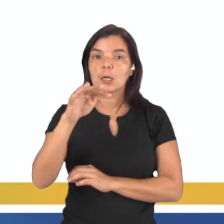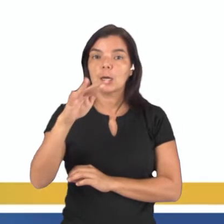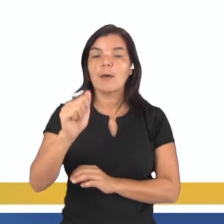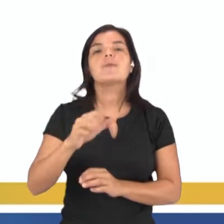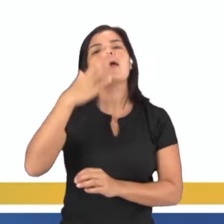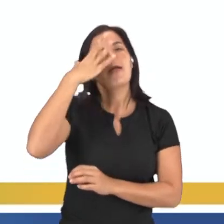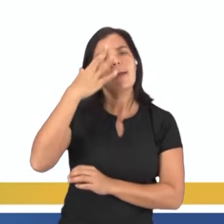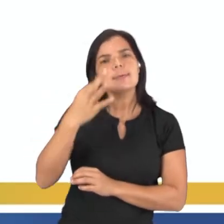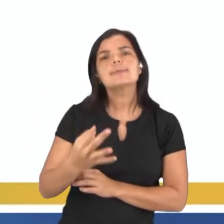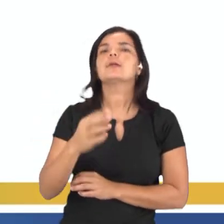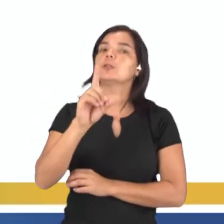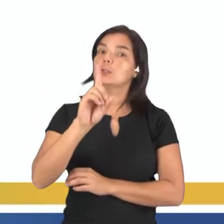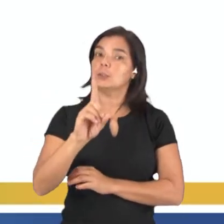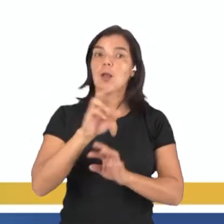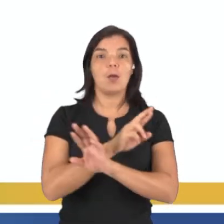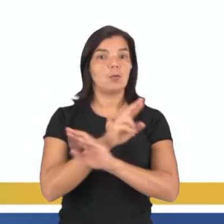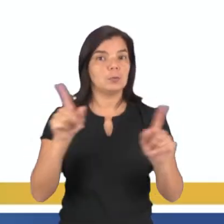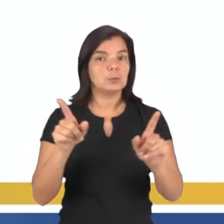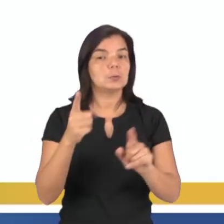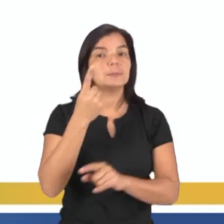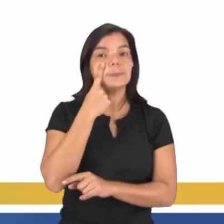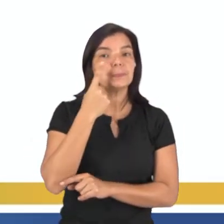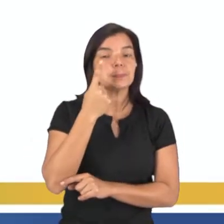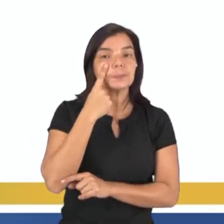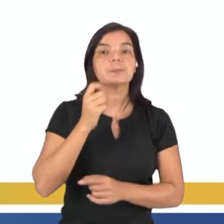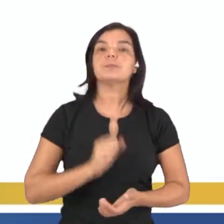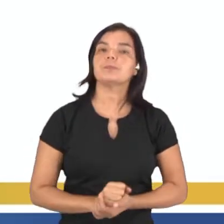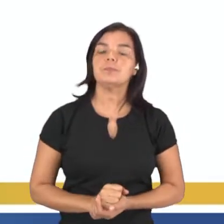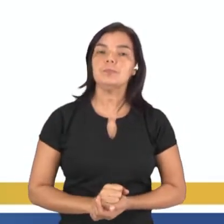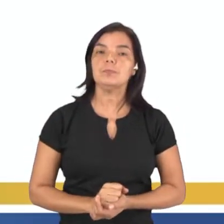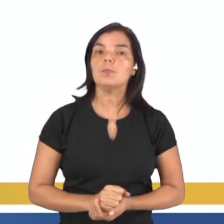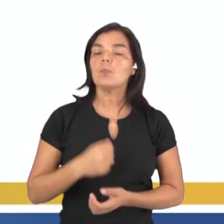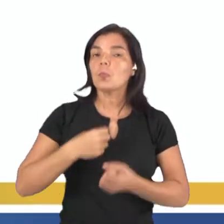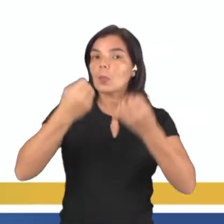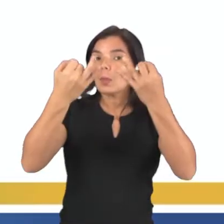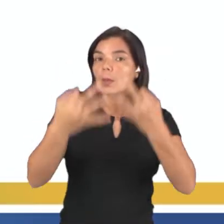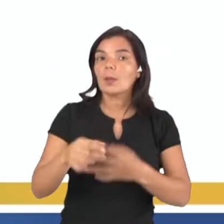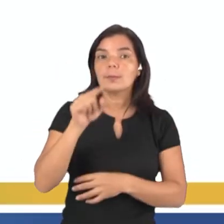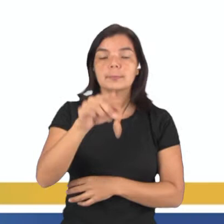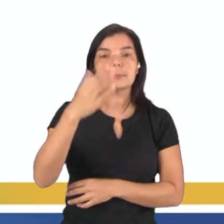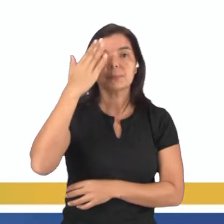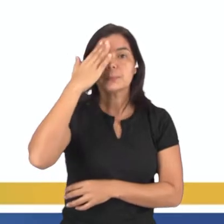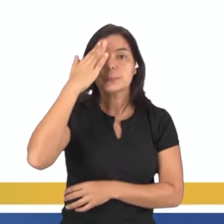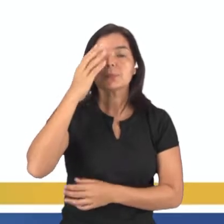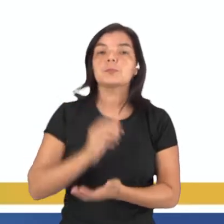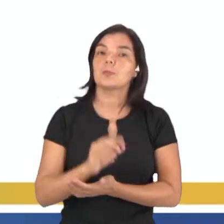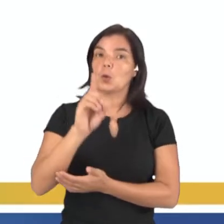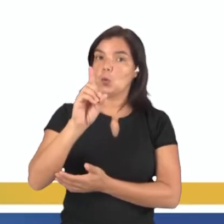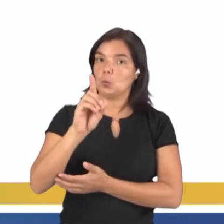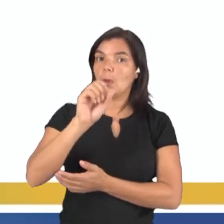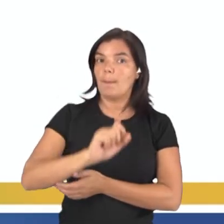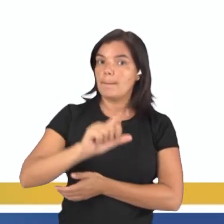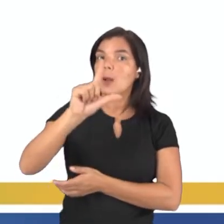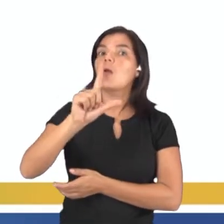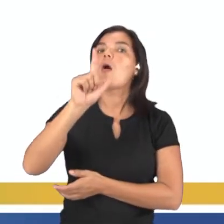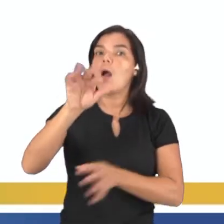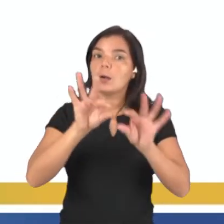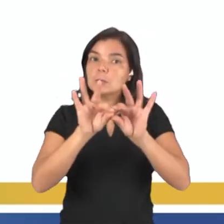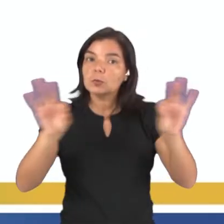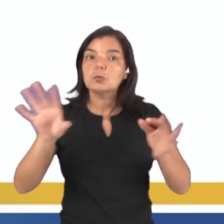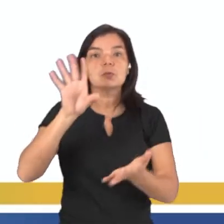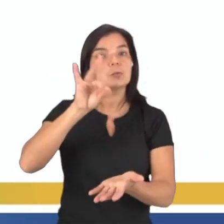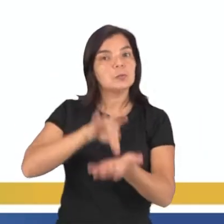é exatamente o contrário. Olha só o que eu estou te explicando para você entender. O D grande é a distância